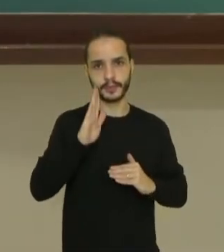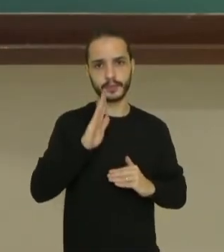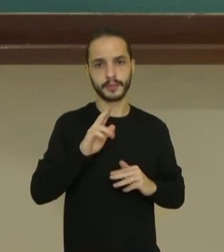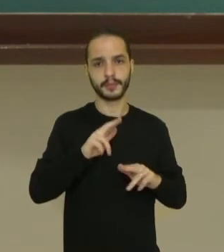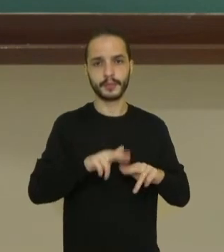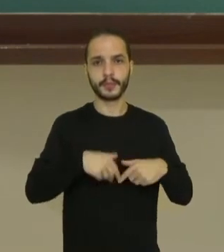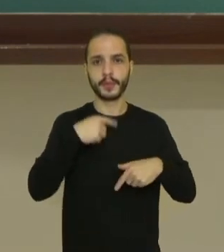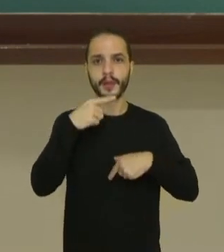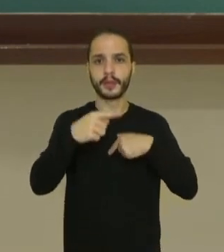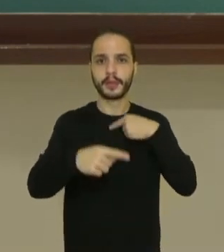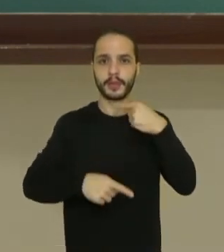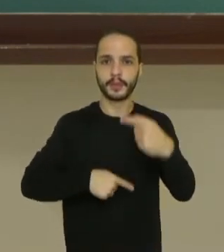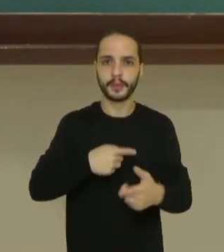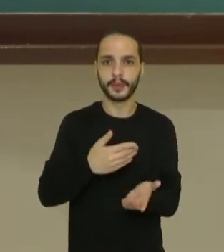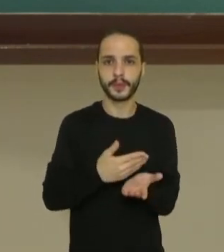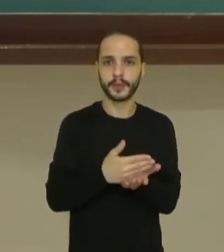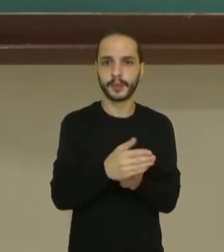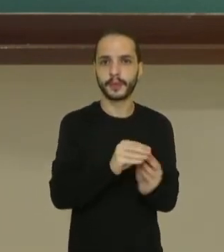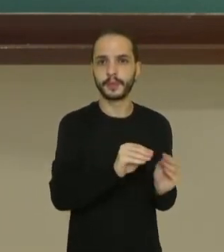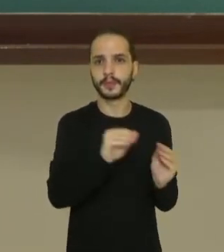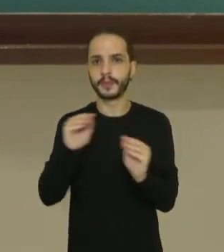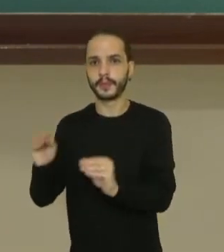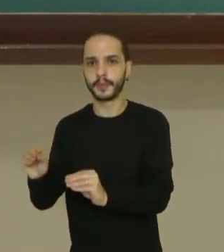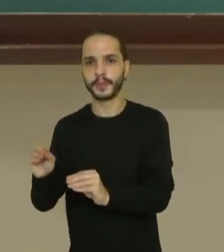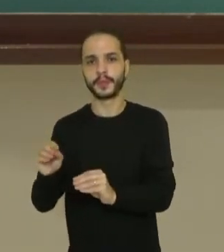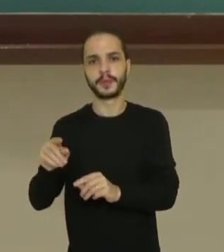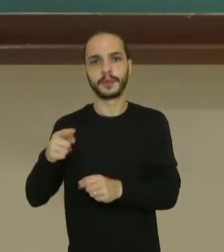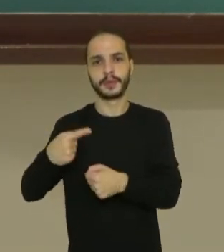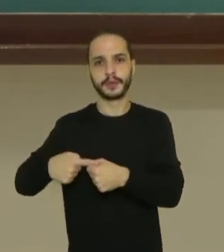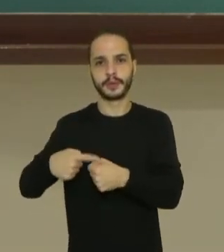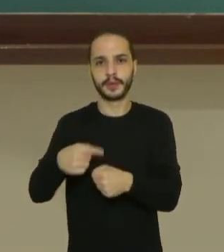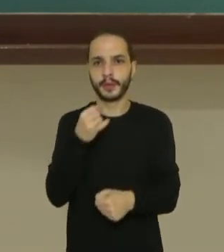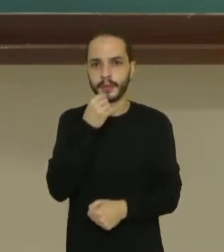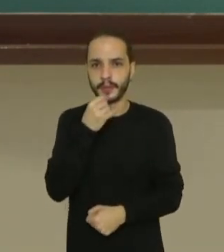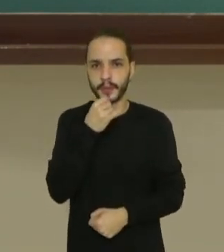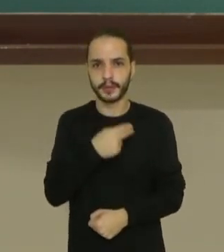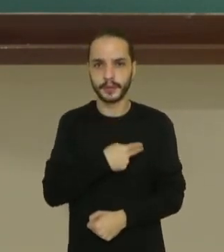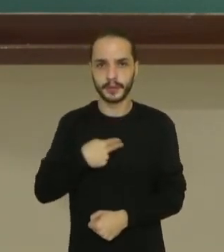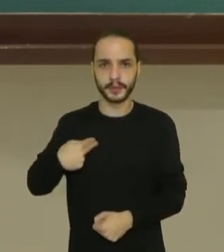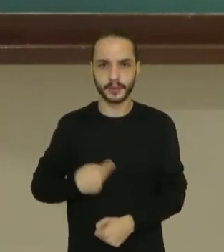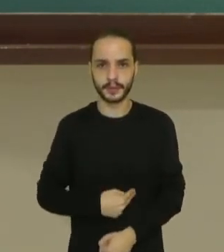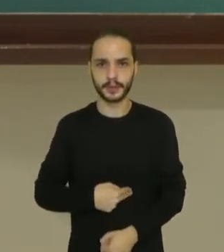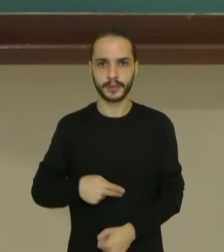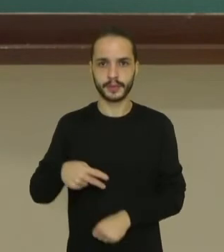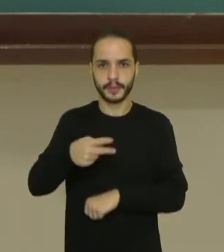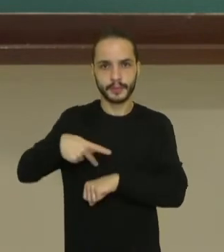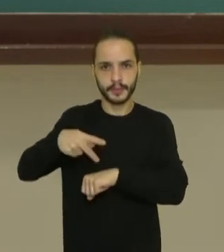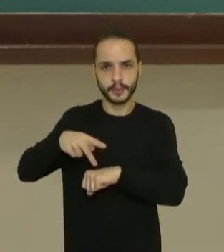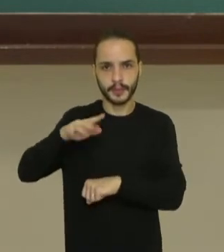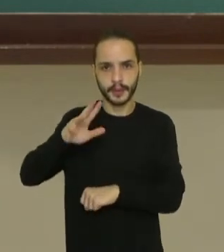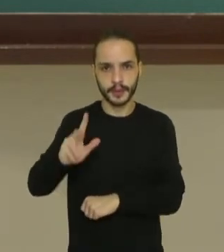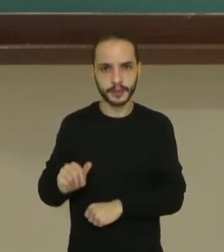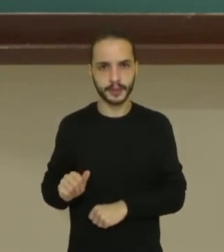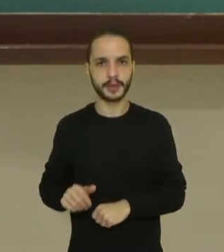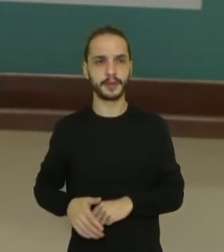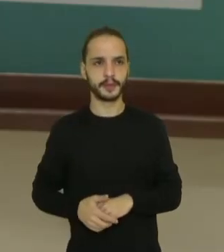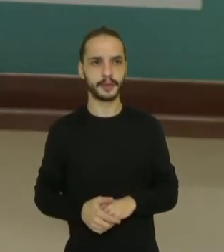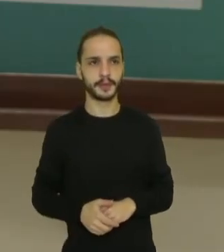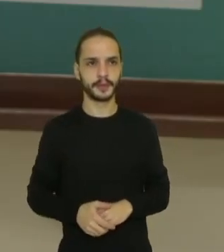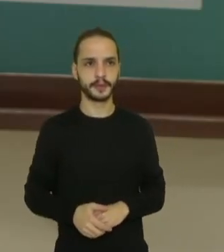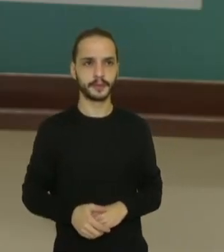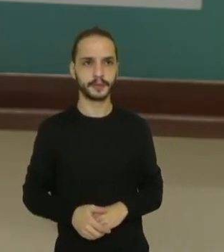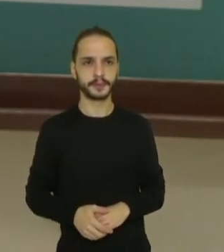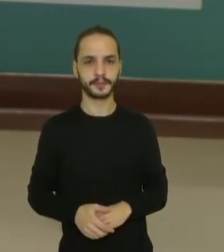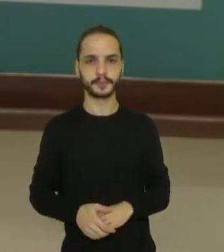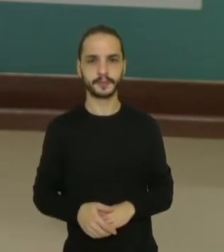êxodo rural, na China, no país por exemplo, da África, ok? São alguns exemplos.